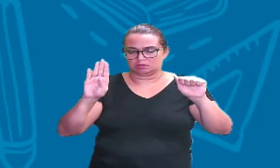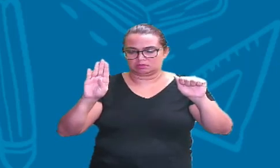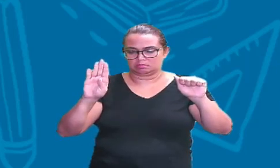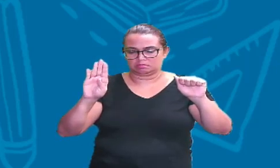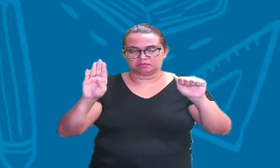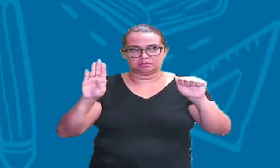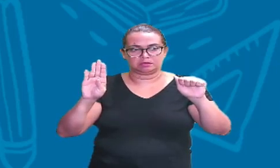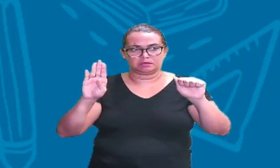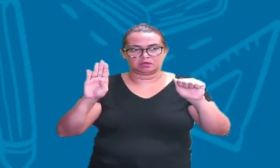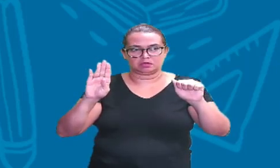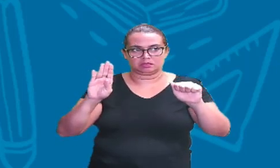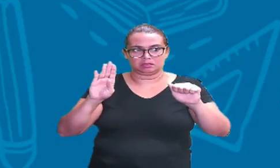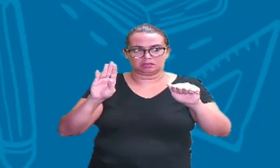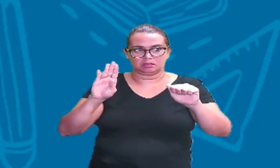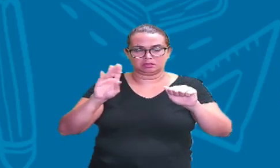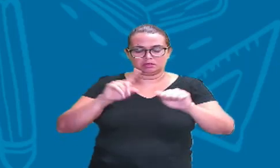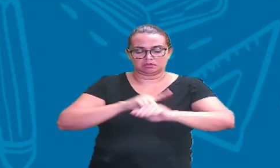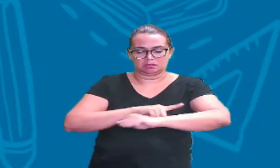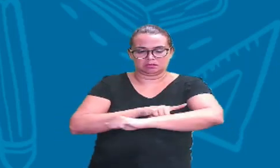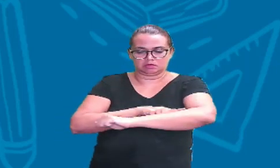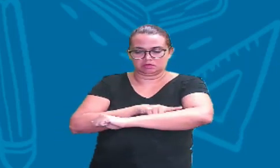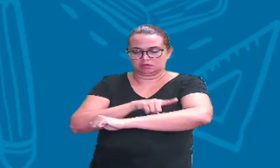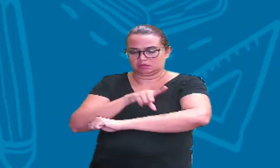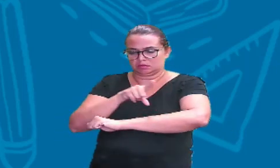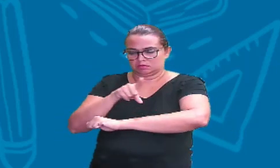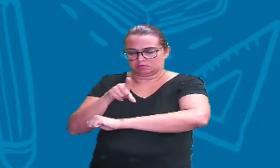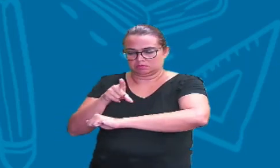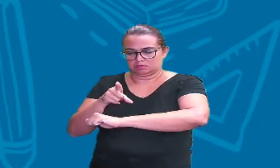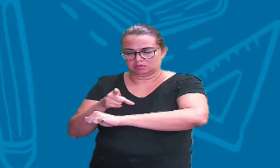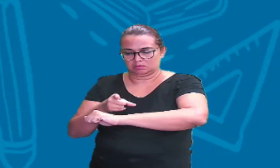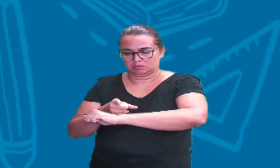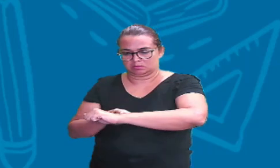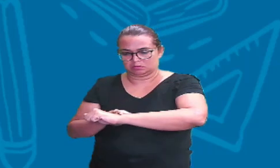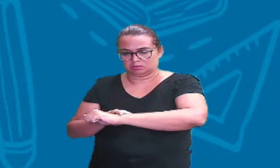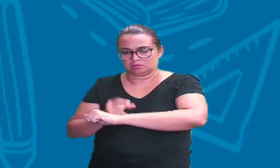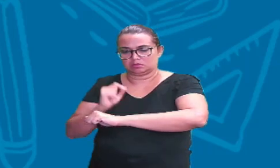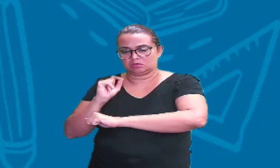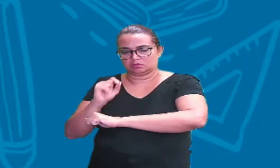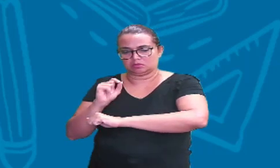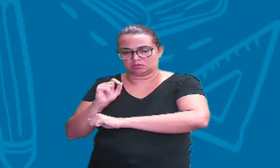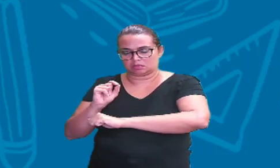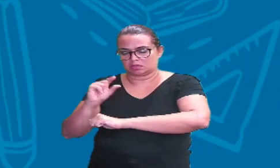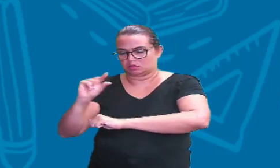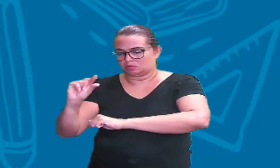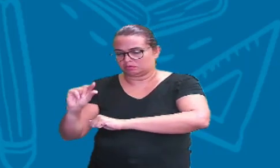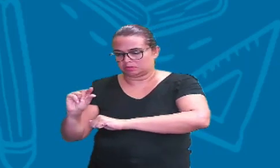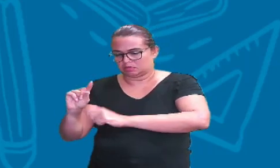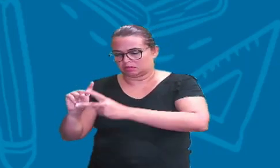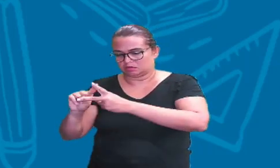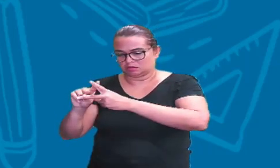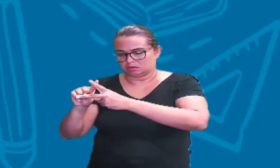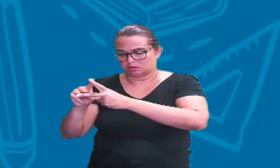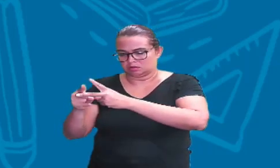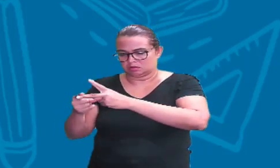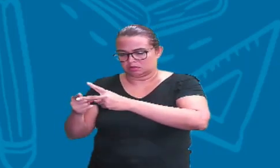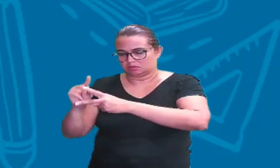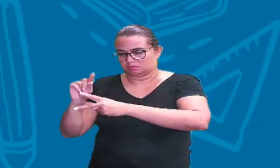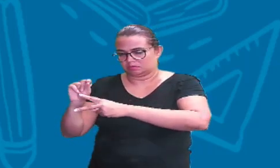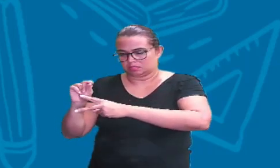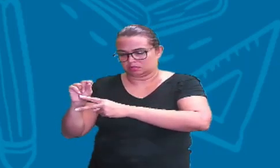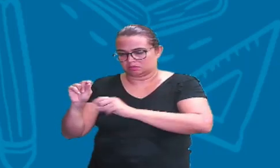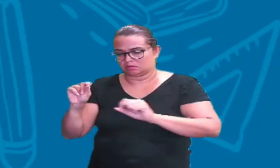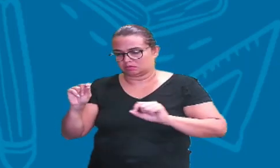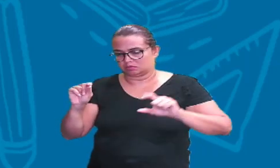vão formar meia volta. Eu estou querendo dizer que um ângulo menor, junto com esse outro ângulo,